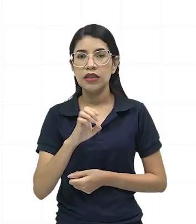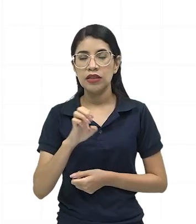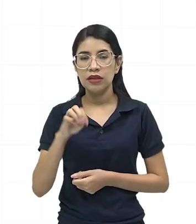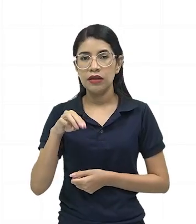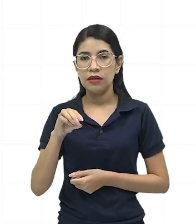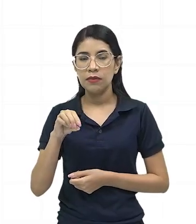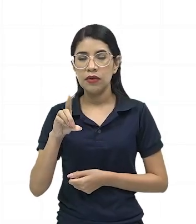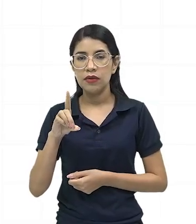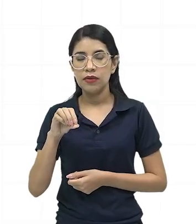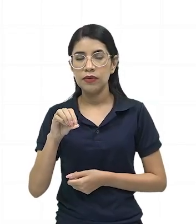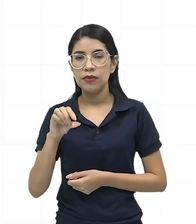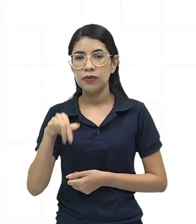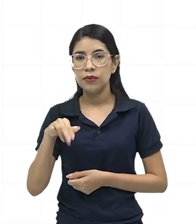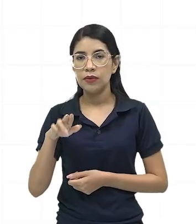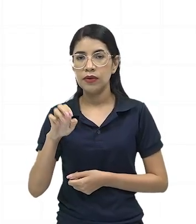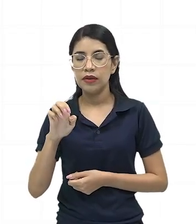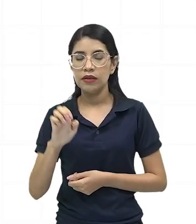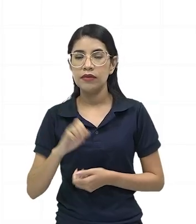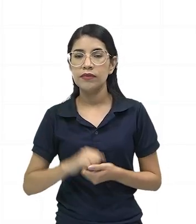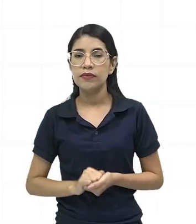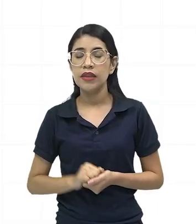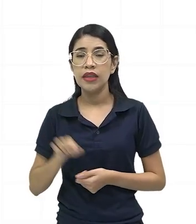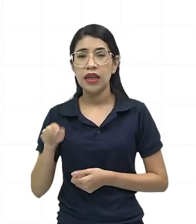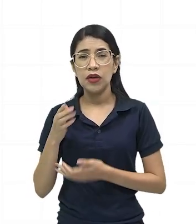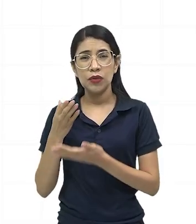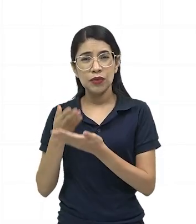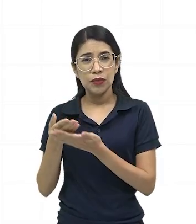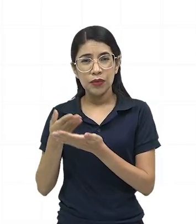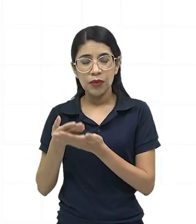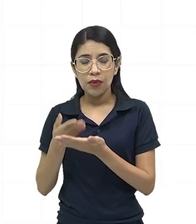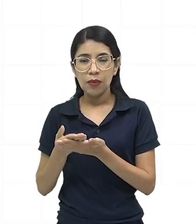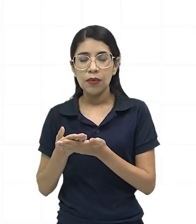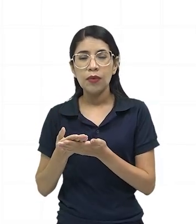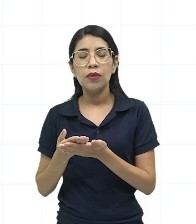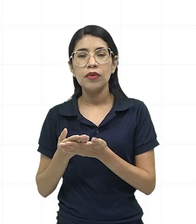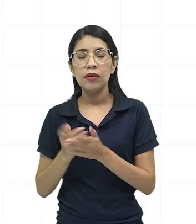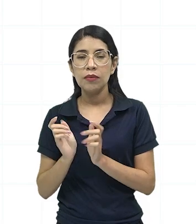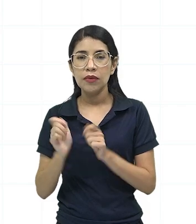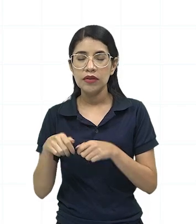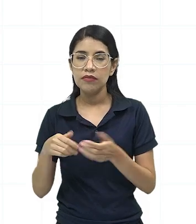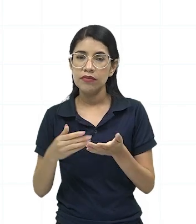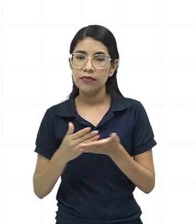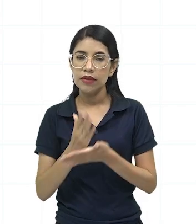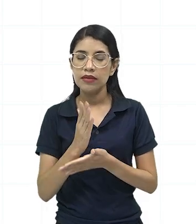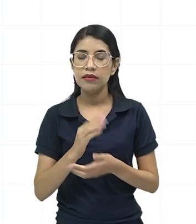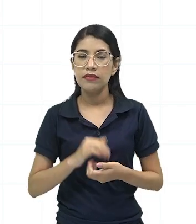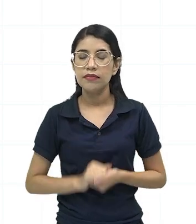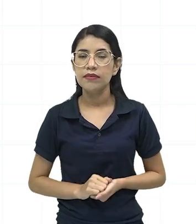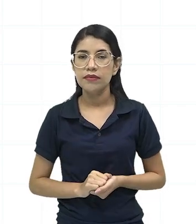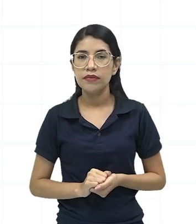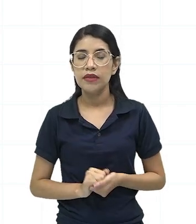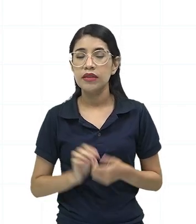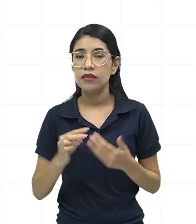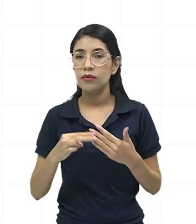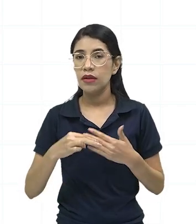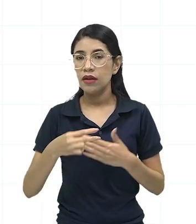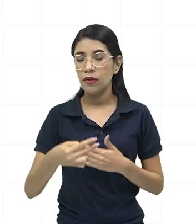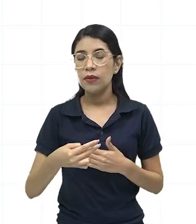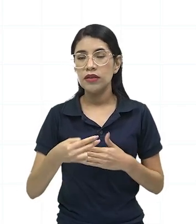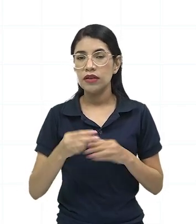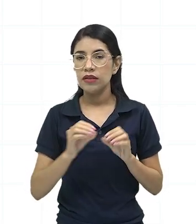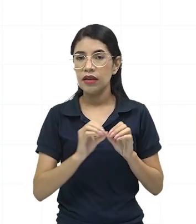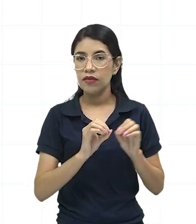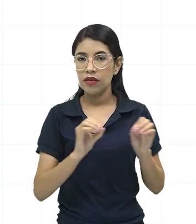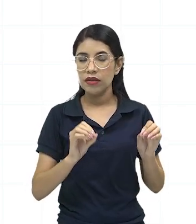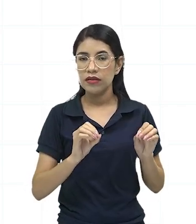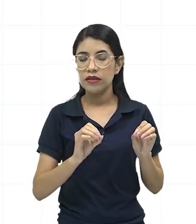que. Ele estudou muito, de modo que passou no exame. Então, uma consequência daquilo que foi expresso na